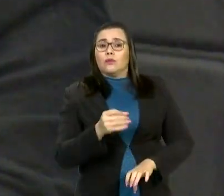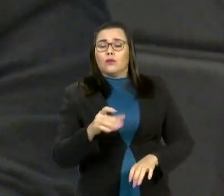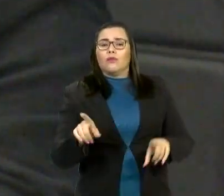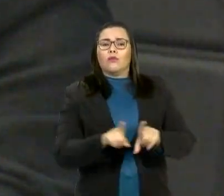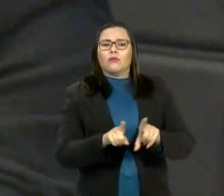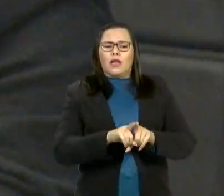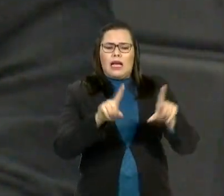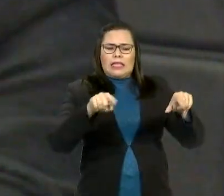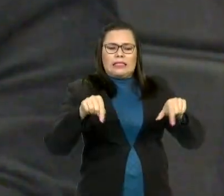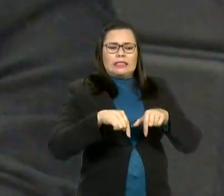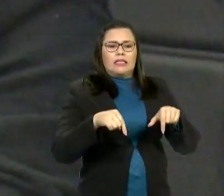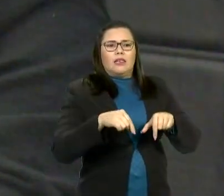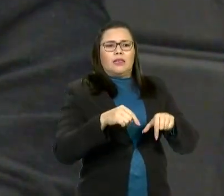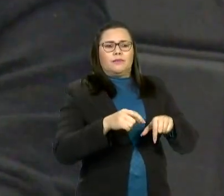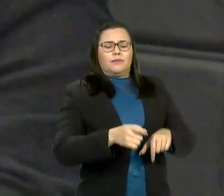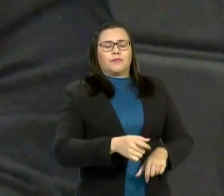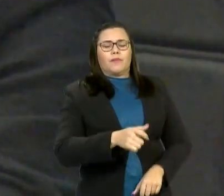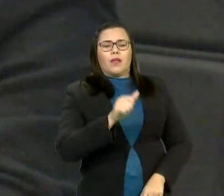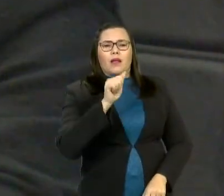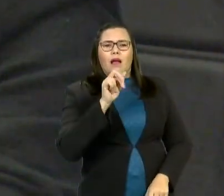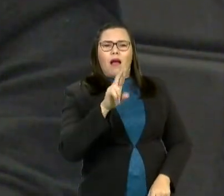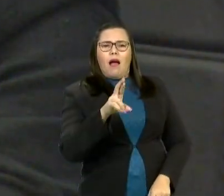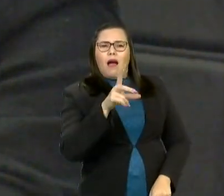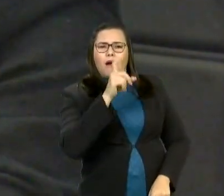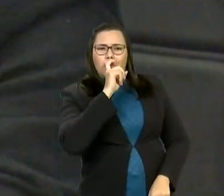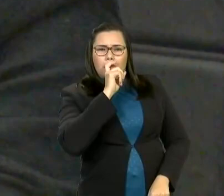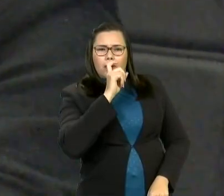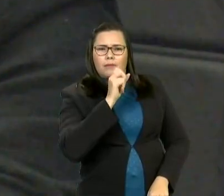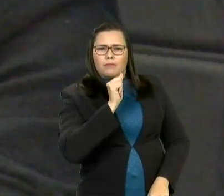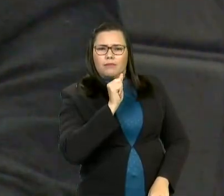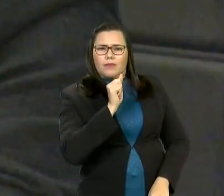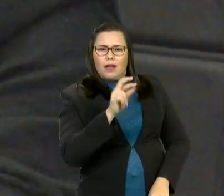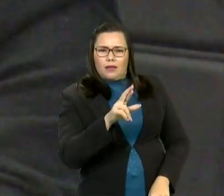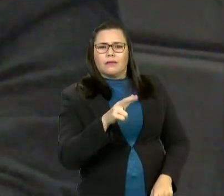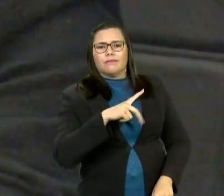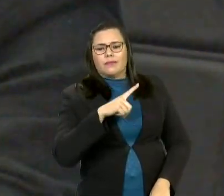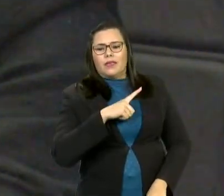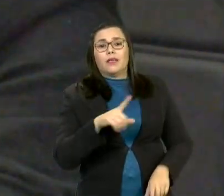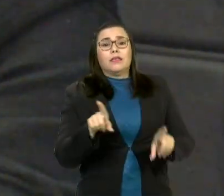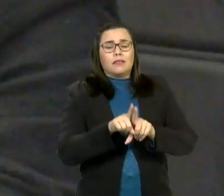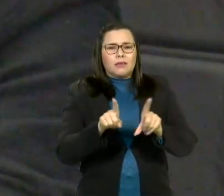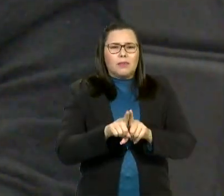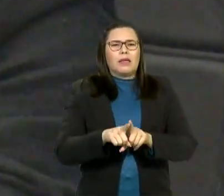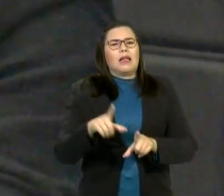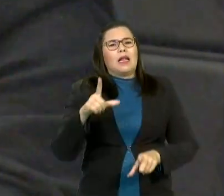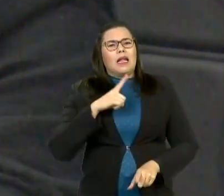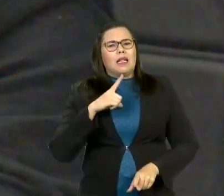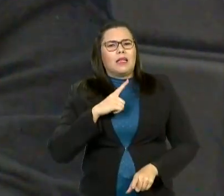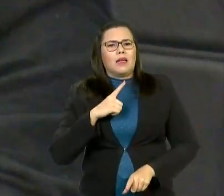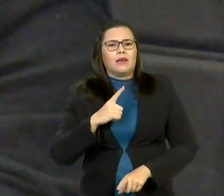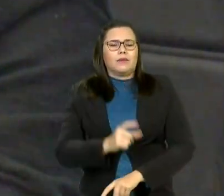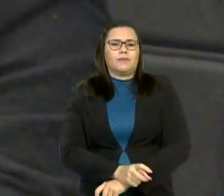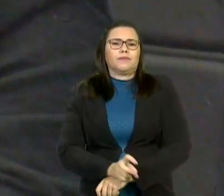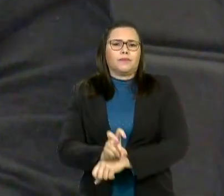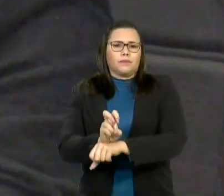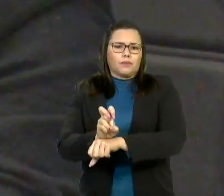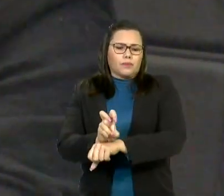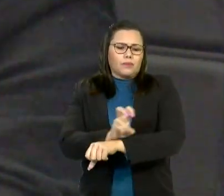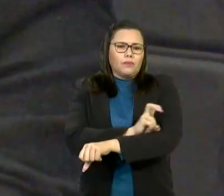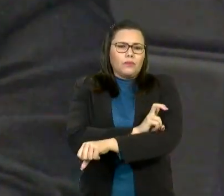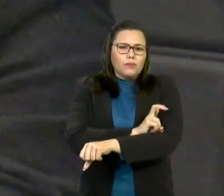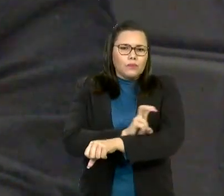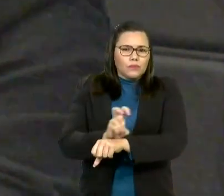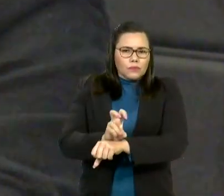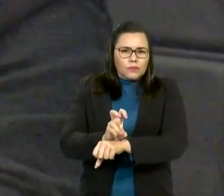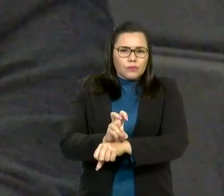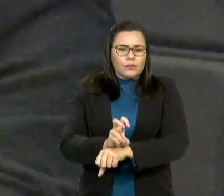da rede municipal de ensino, elas têm robótica, elas possuem toda a aparelhagem que não deixa a desejar